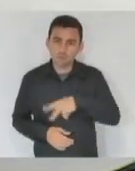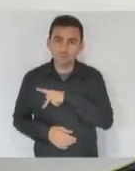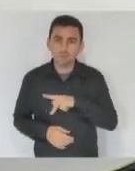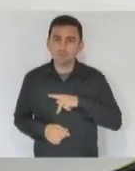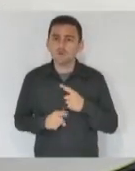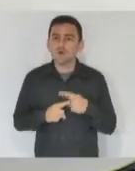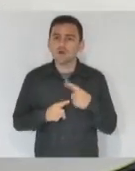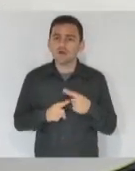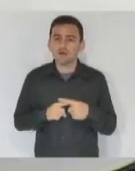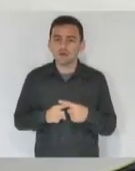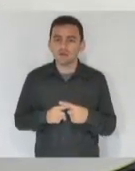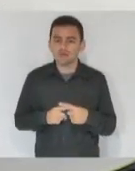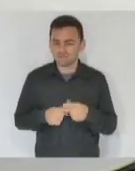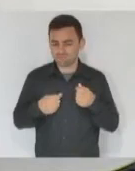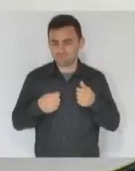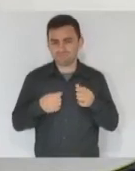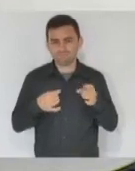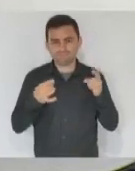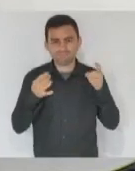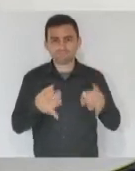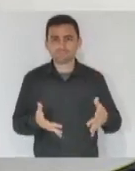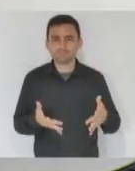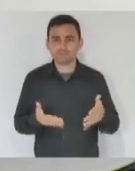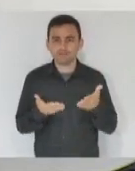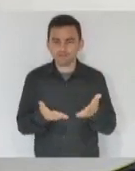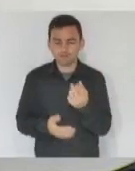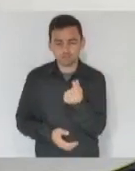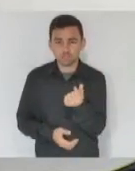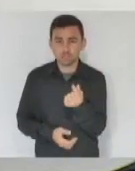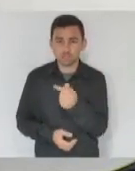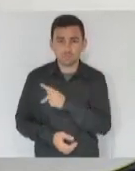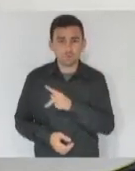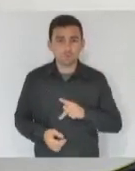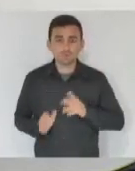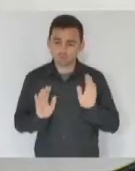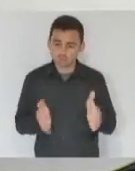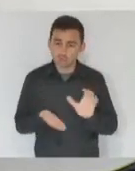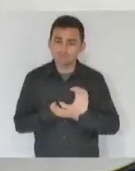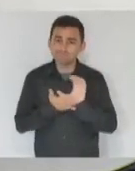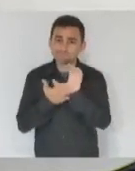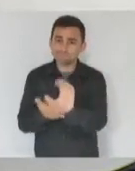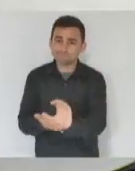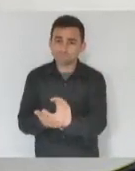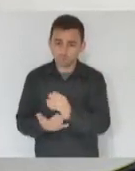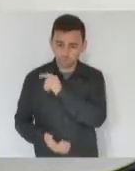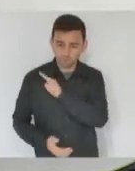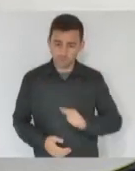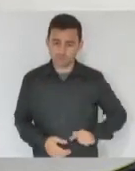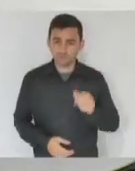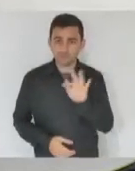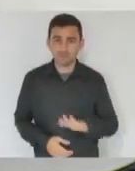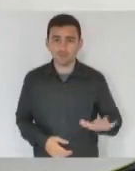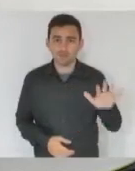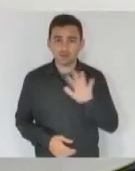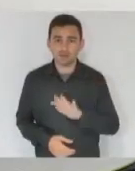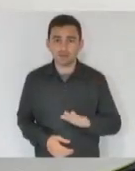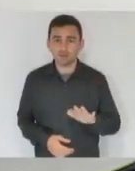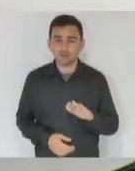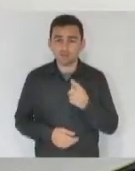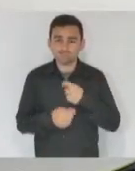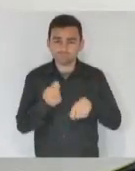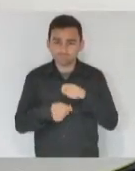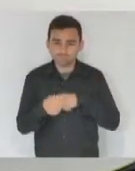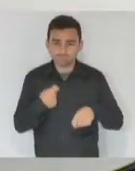tanto descaso em relação ao dinheiro público que foi disponibilizado pelo governo federal e que a